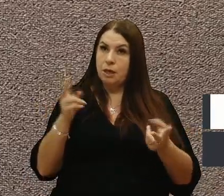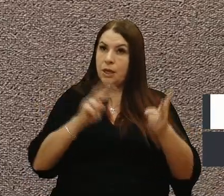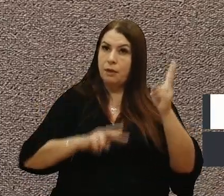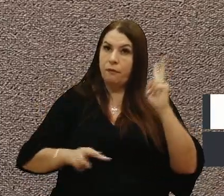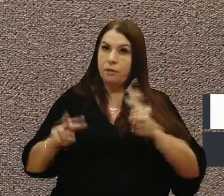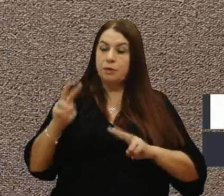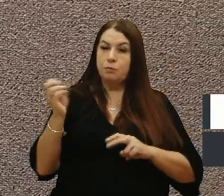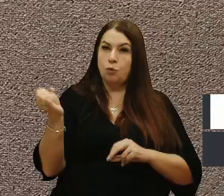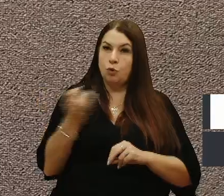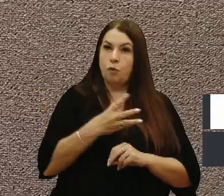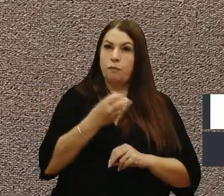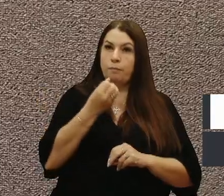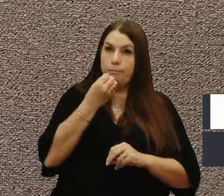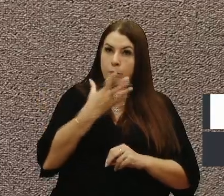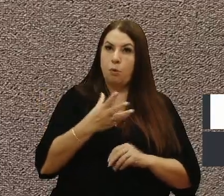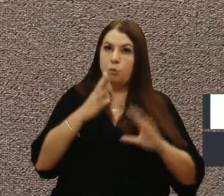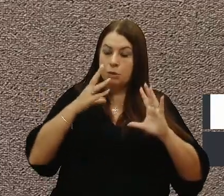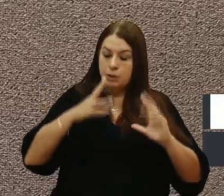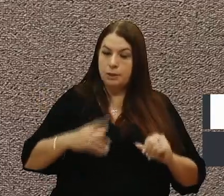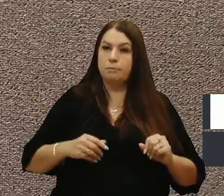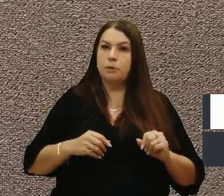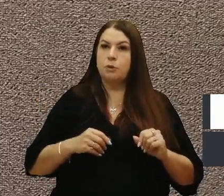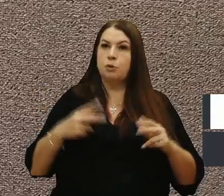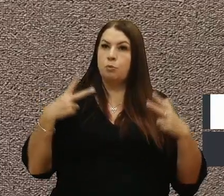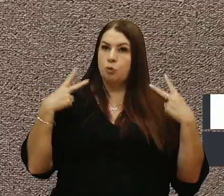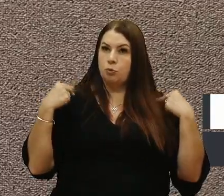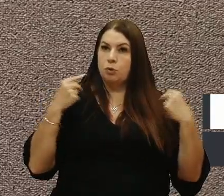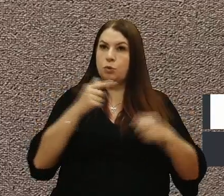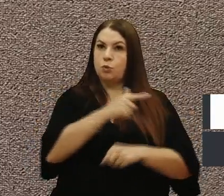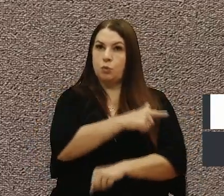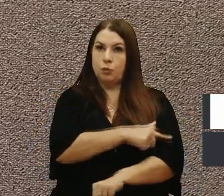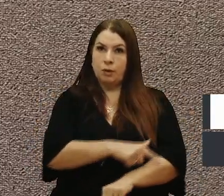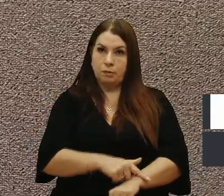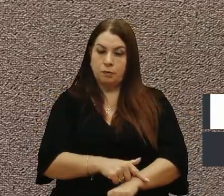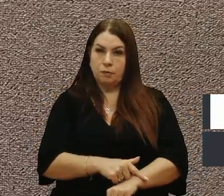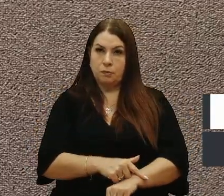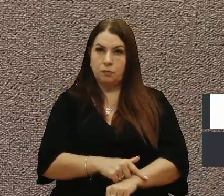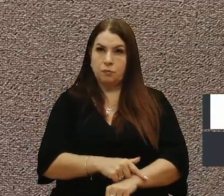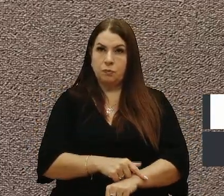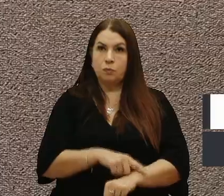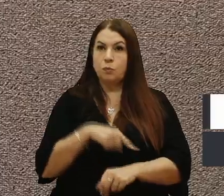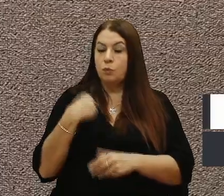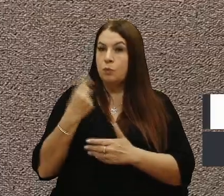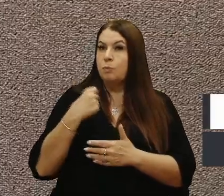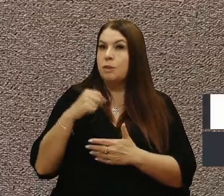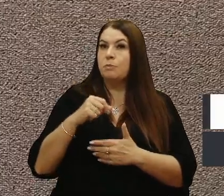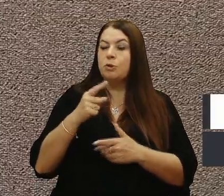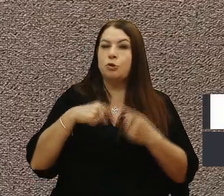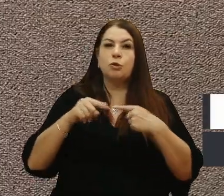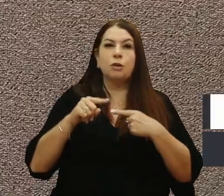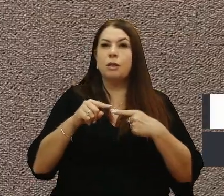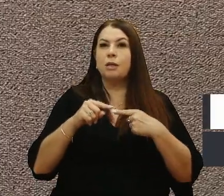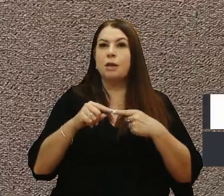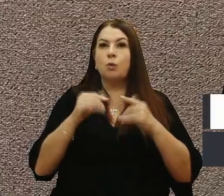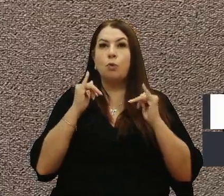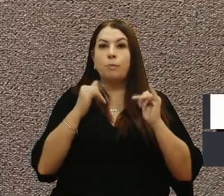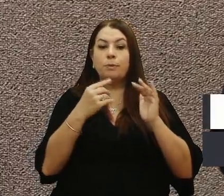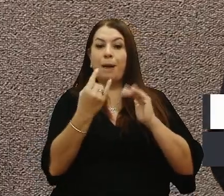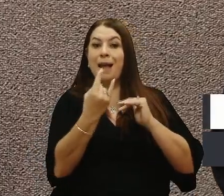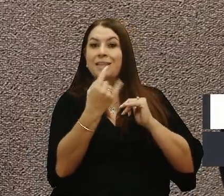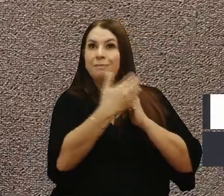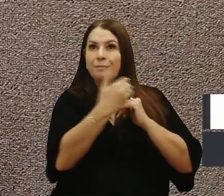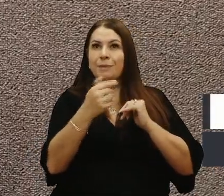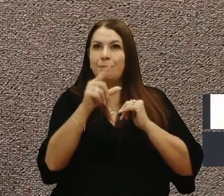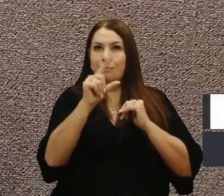Revisado, novo, bom, limpo, motoristas educados. O que nós precisamos é tornar o transporte atrativo, baixar o valor